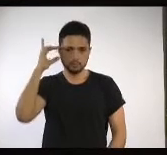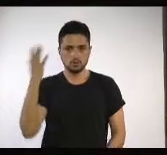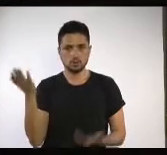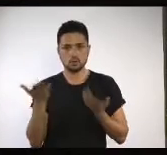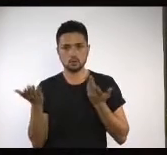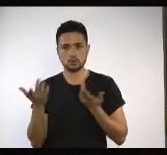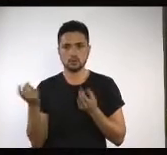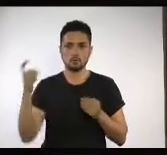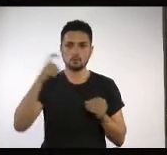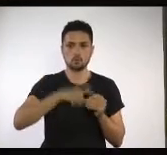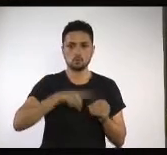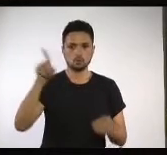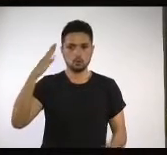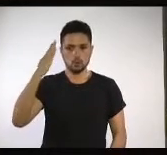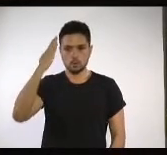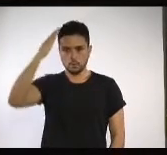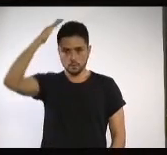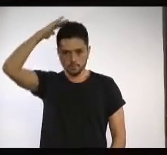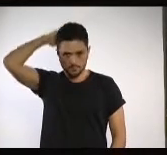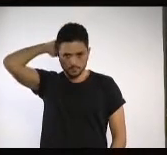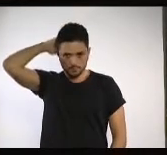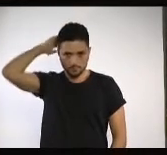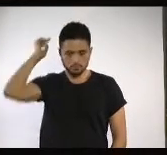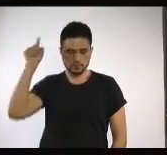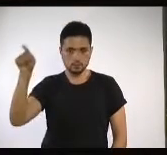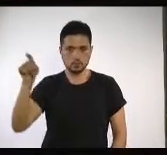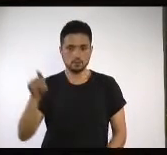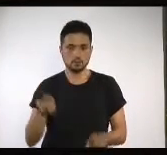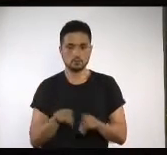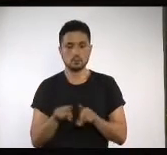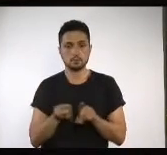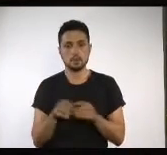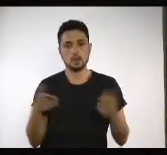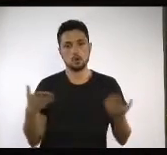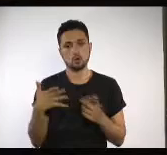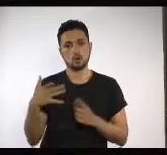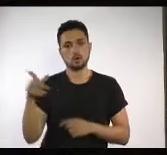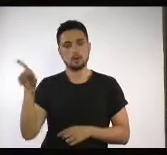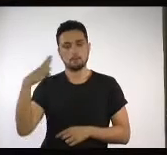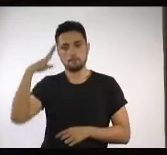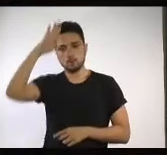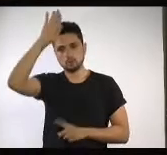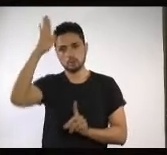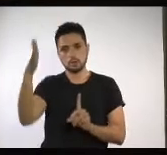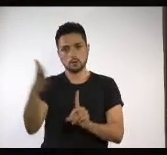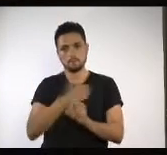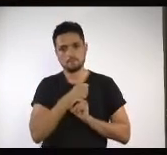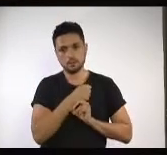de Michel Temer e agora no governo fascista de Jair Bolsonaro. Então, o que polariza